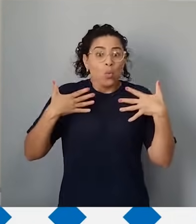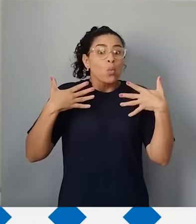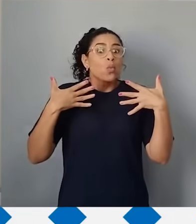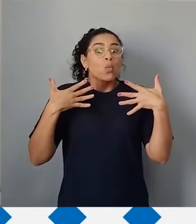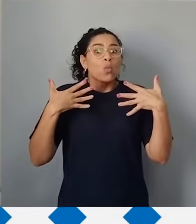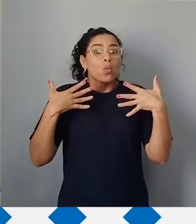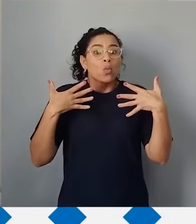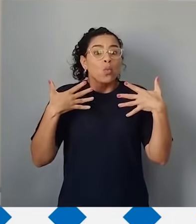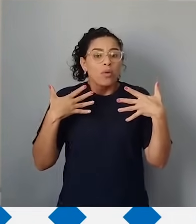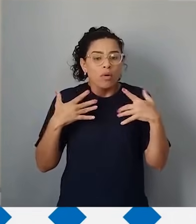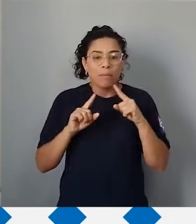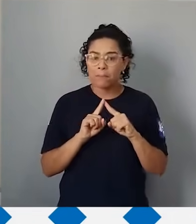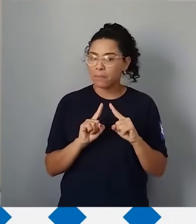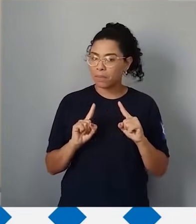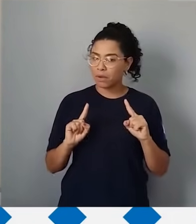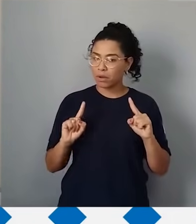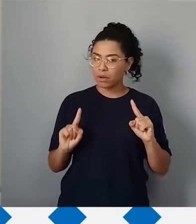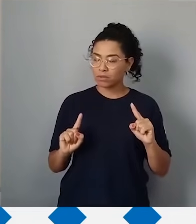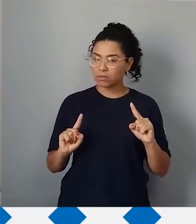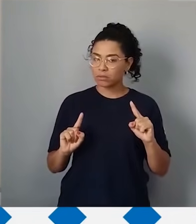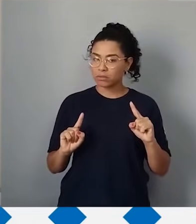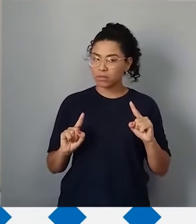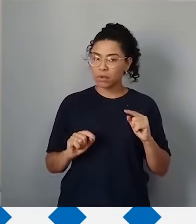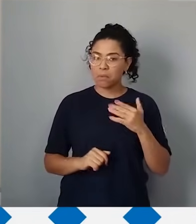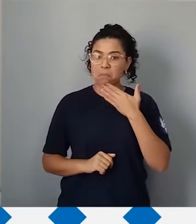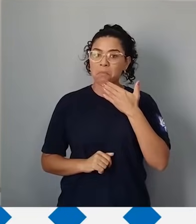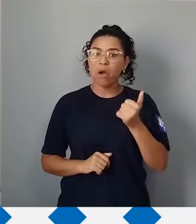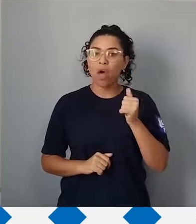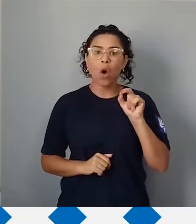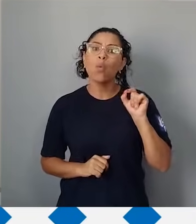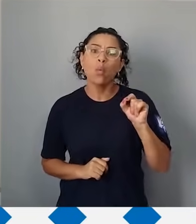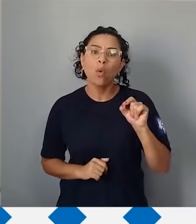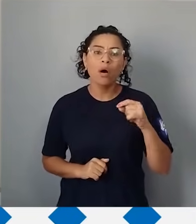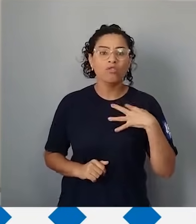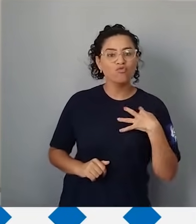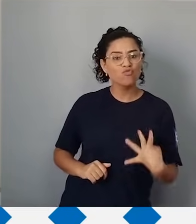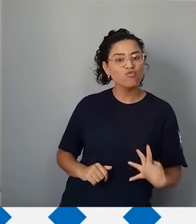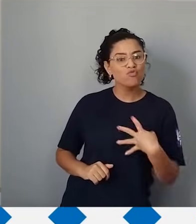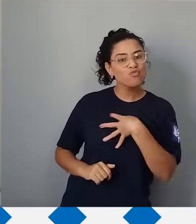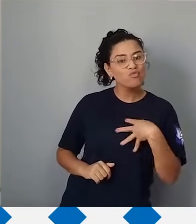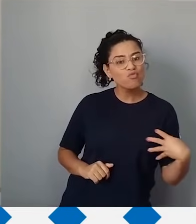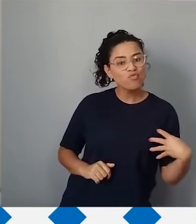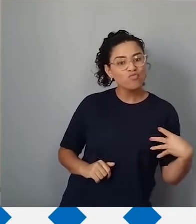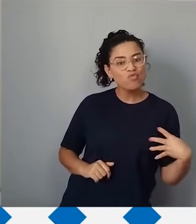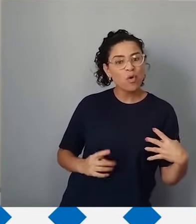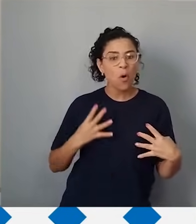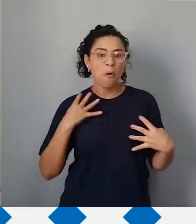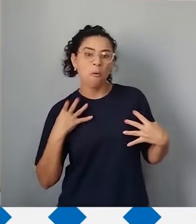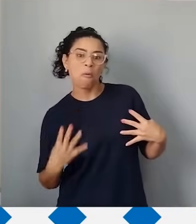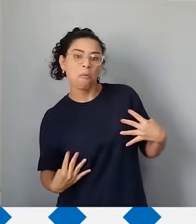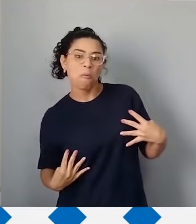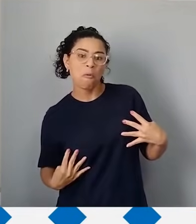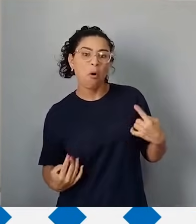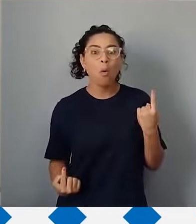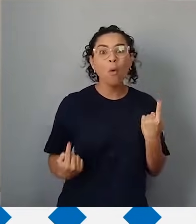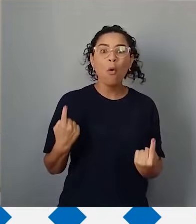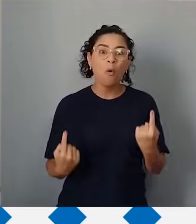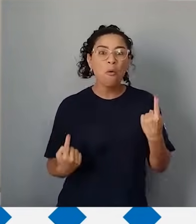assustado. Mas será que é melhor ser xadrez ou